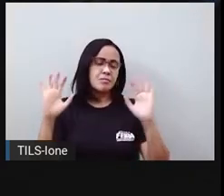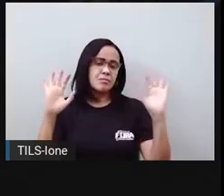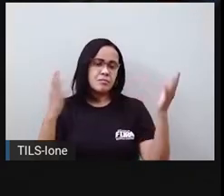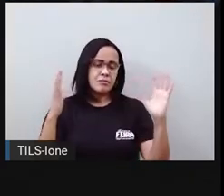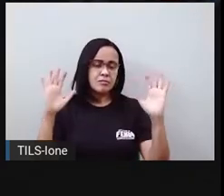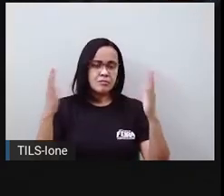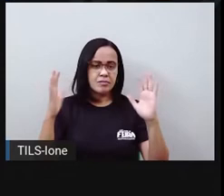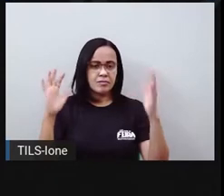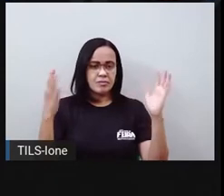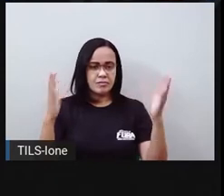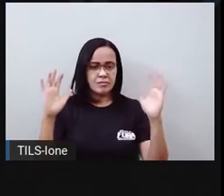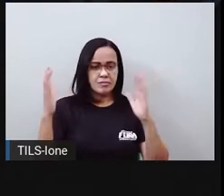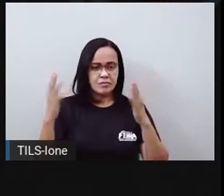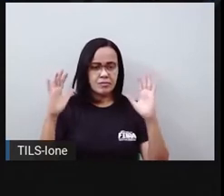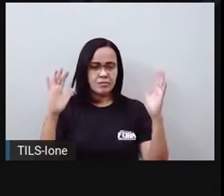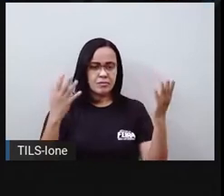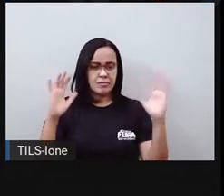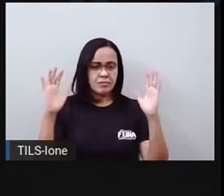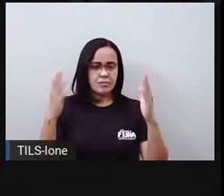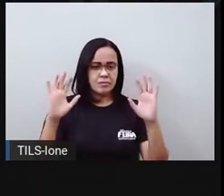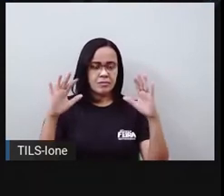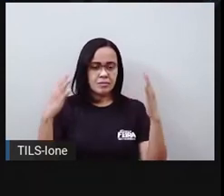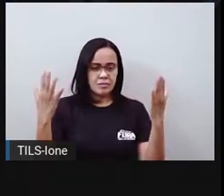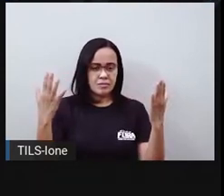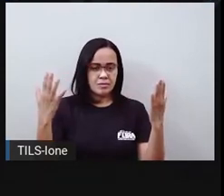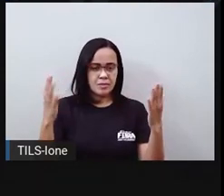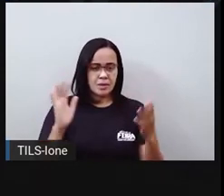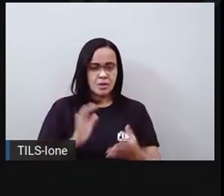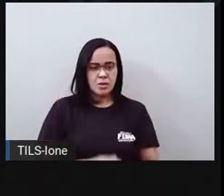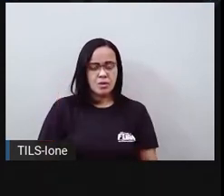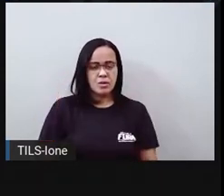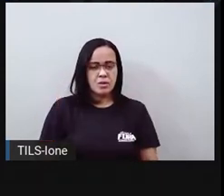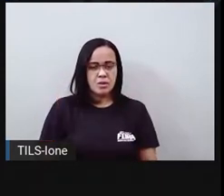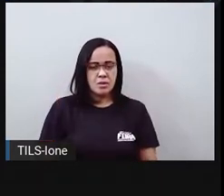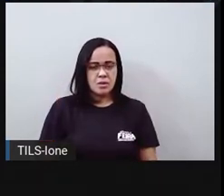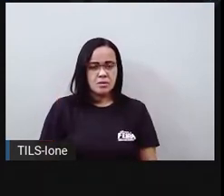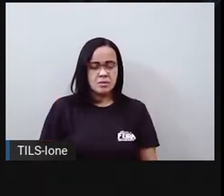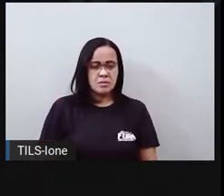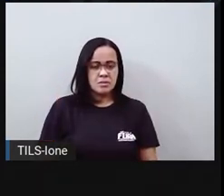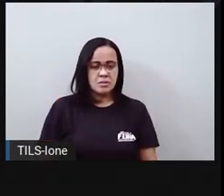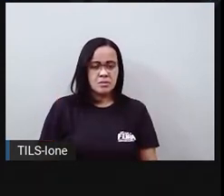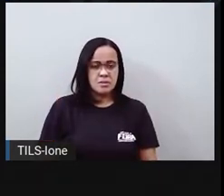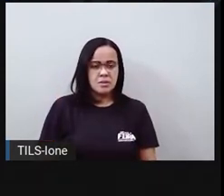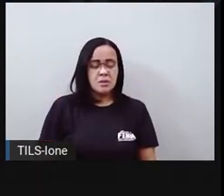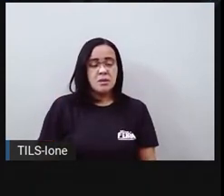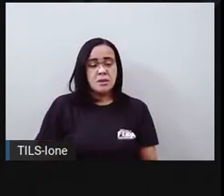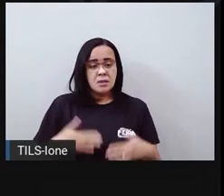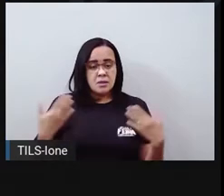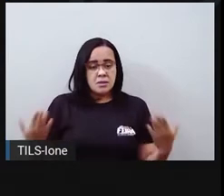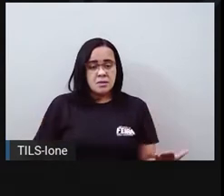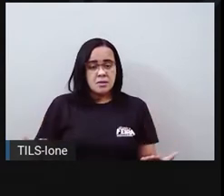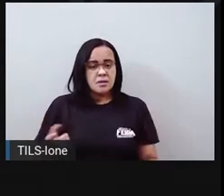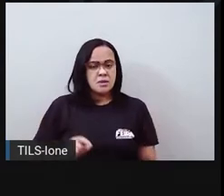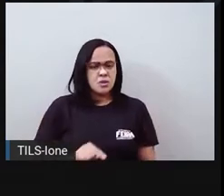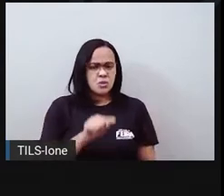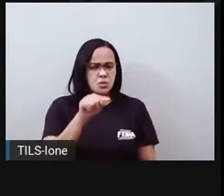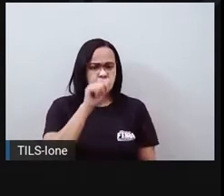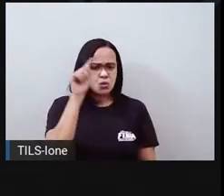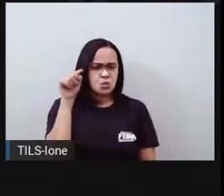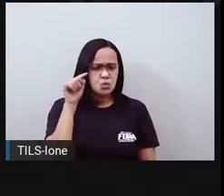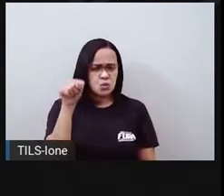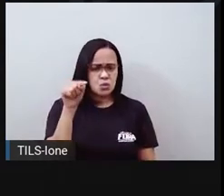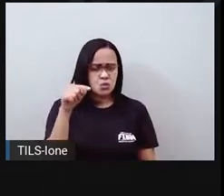Who took the cookie from the cookie jar? E aí? Será que foi o ursinho